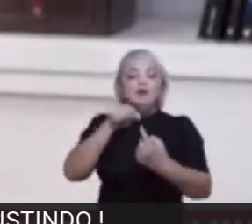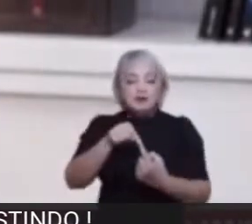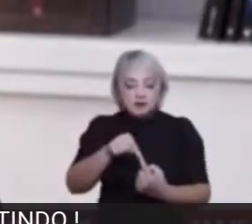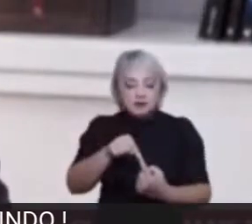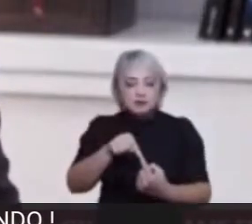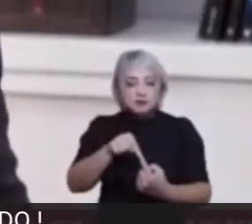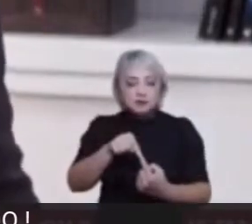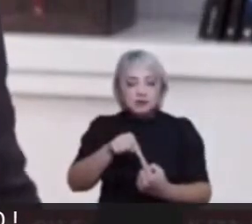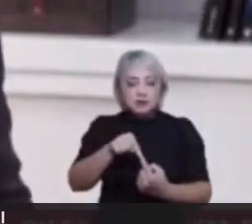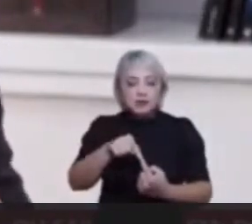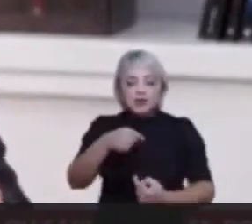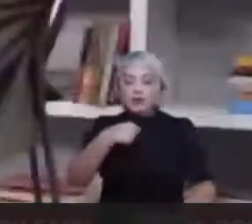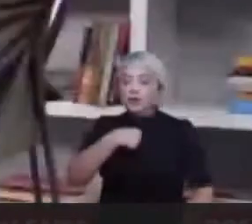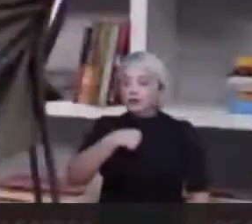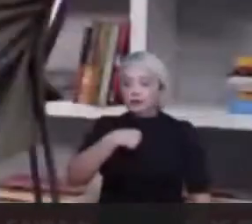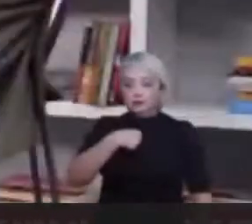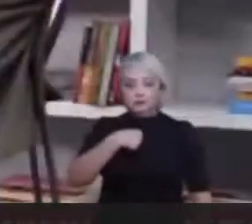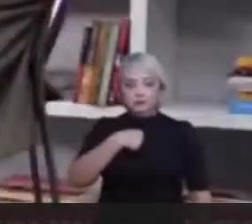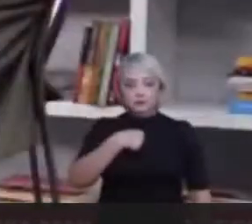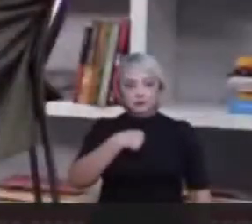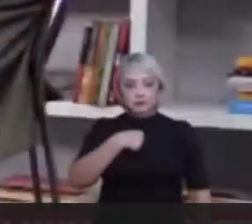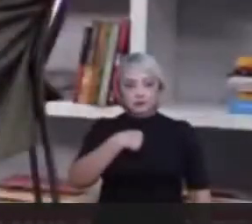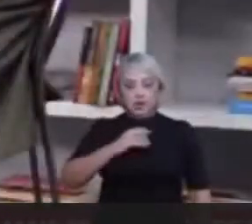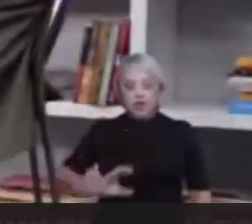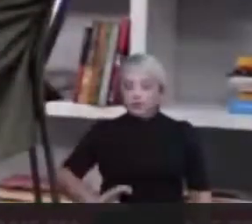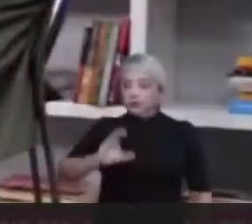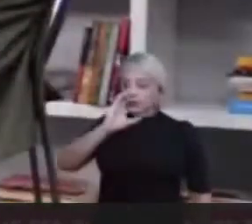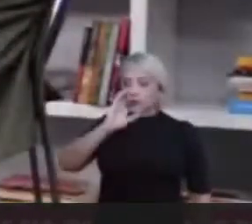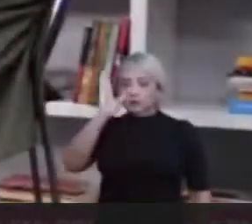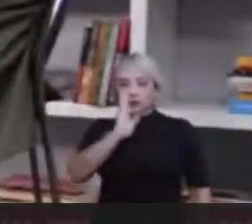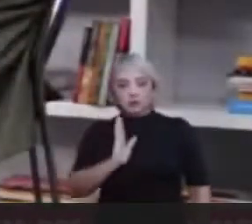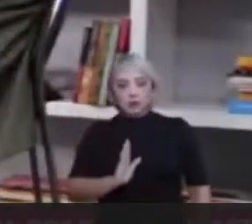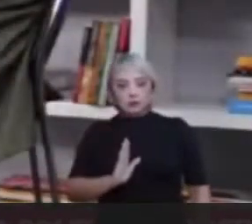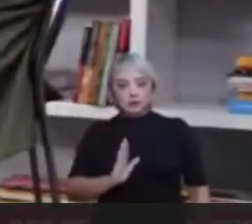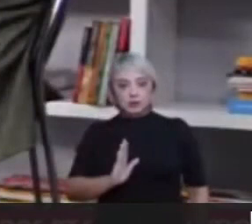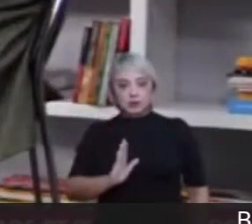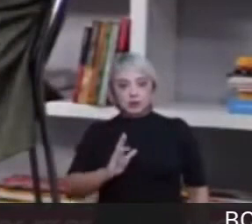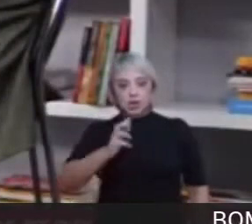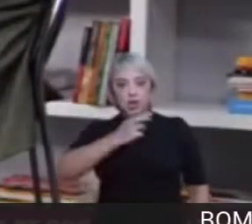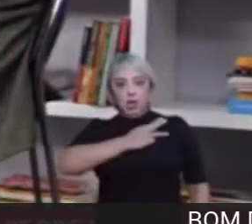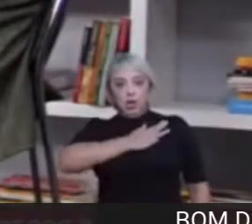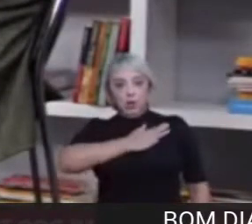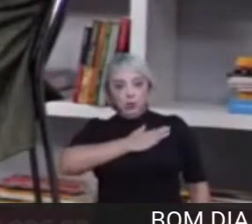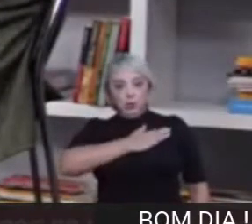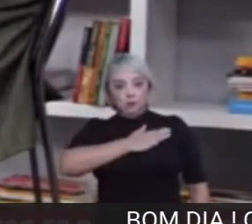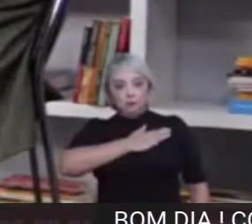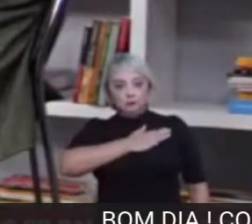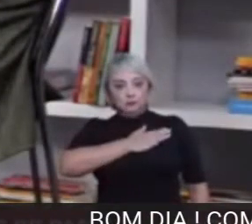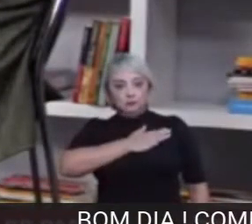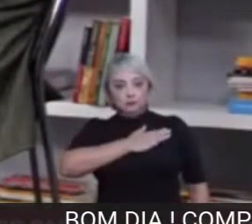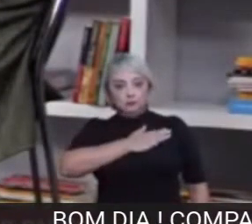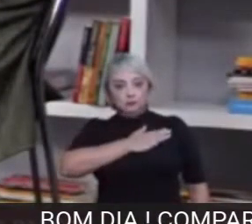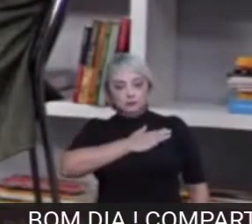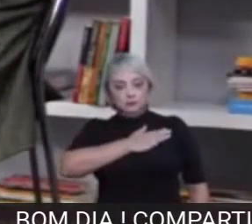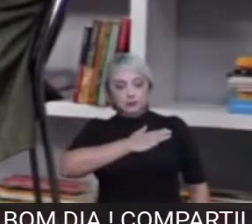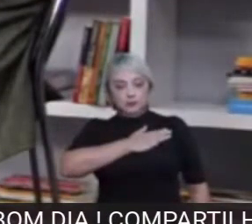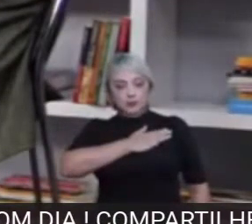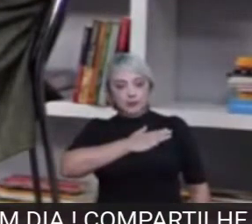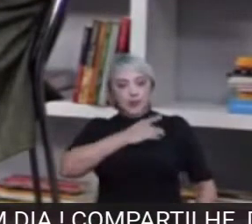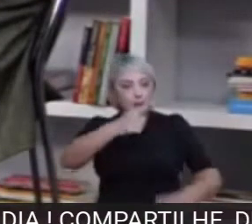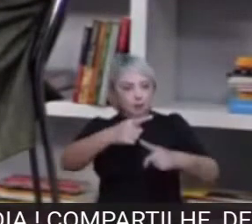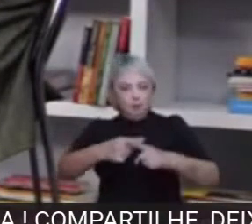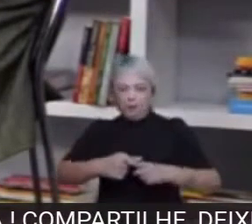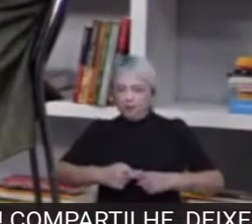que eu, cidadão brasileiro, Luiz Inácio Lula da Silva, que disputou tantas